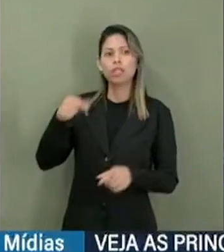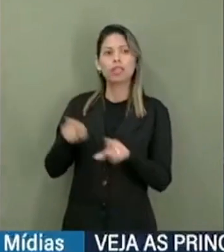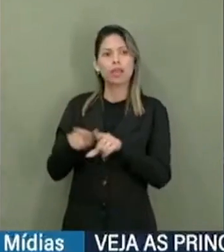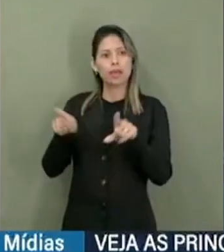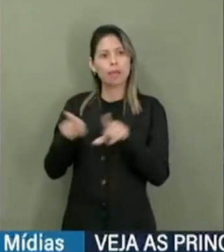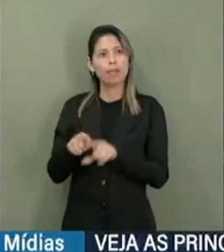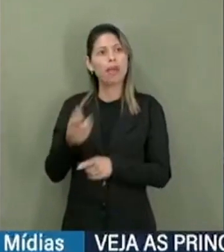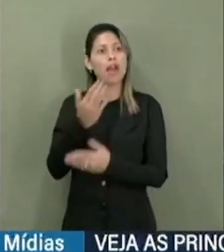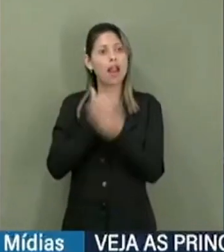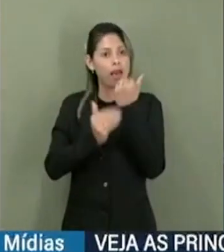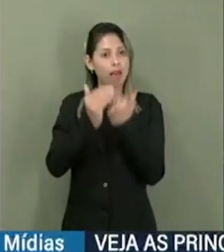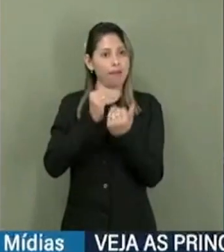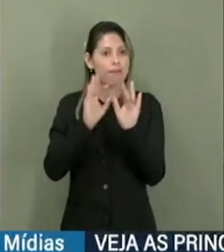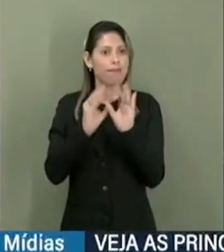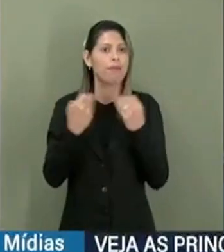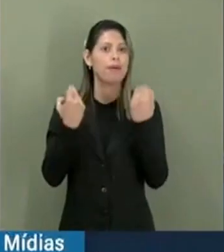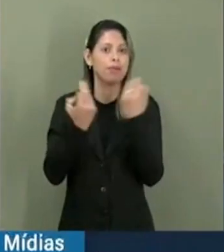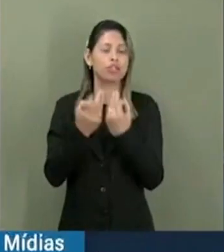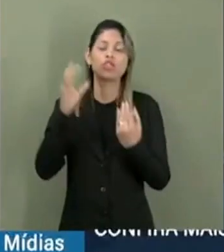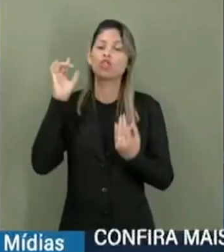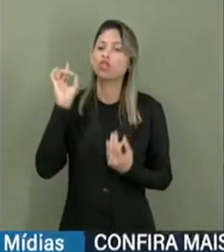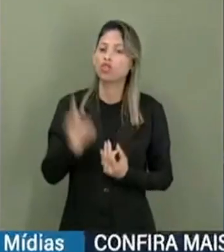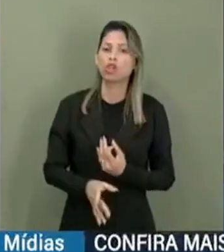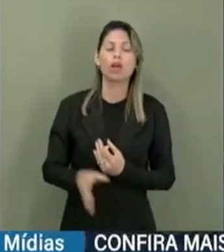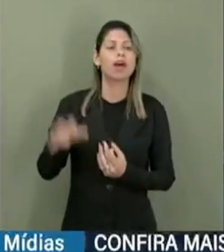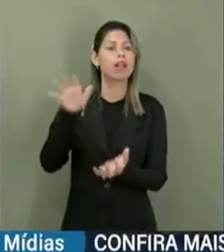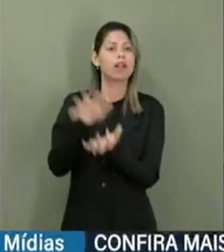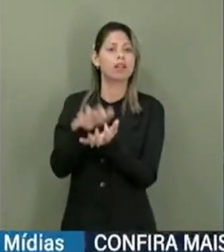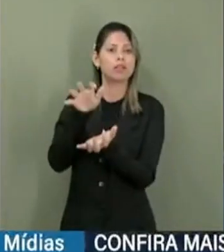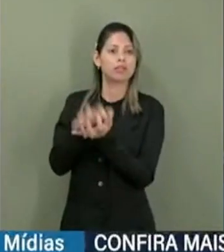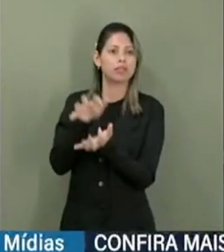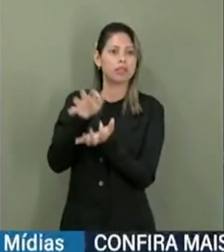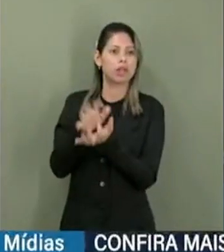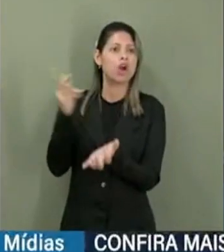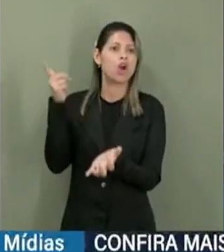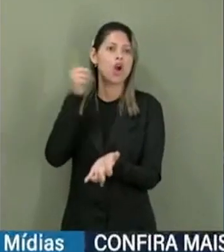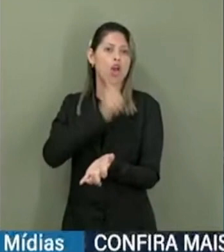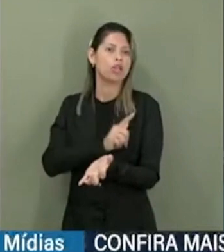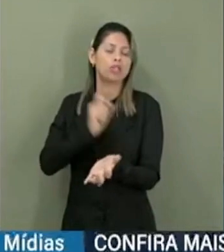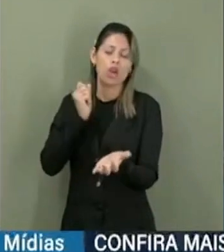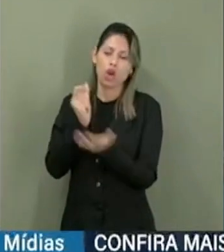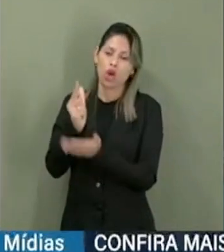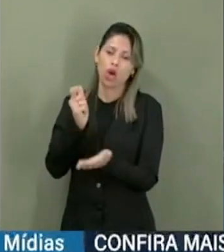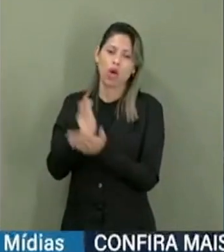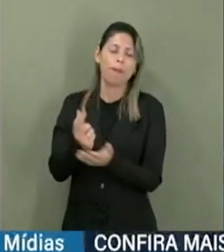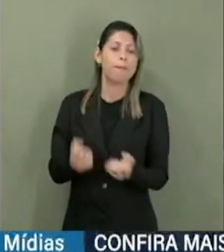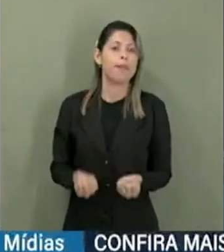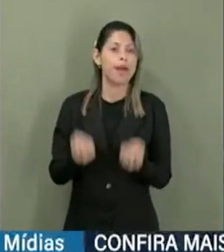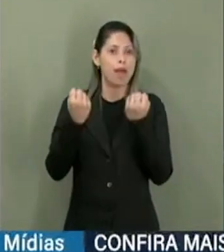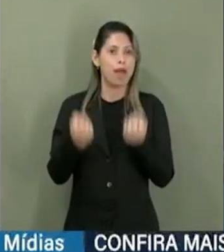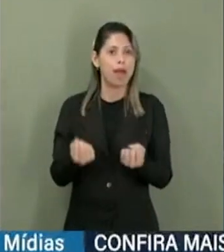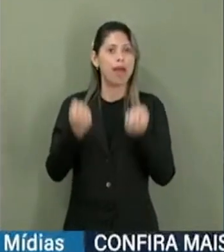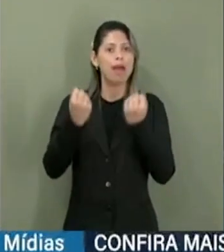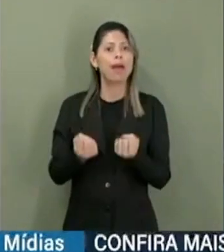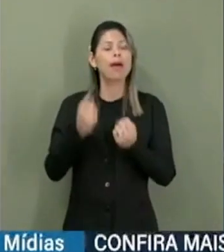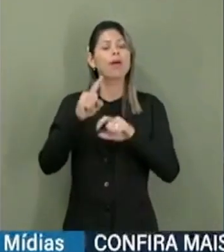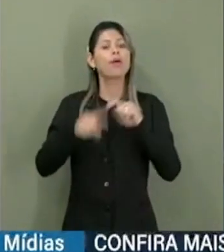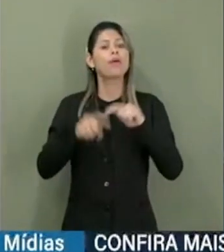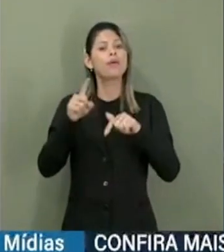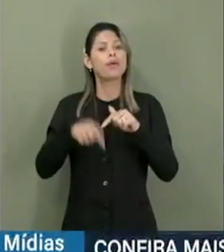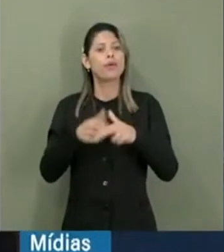da qual somente em Pernambuco já se comprou uma tonelada de produtos pagando em média